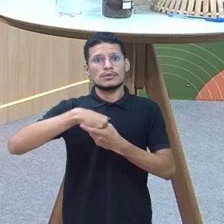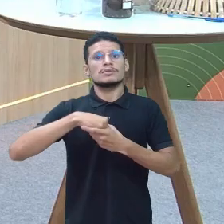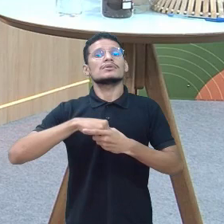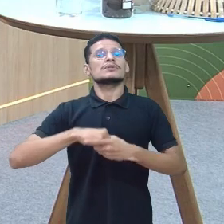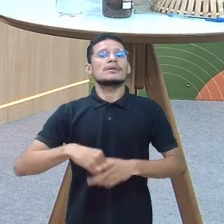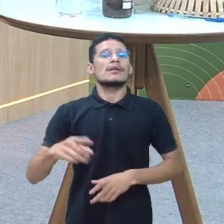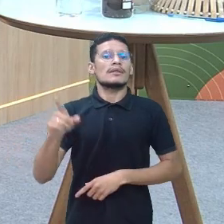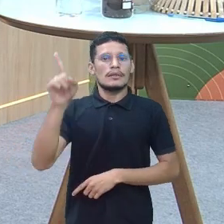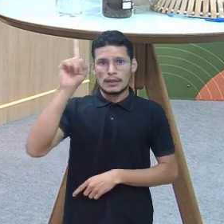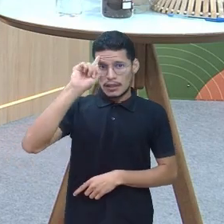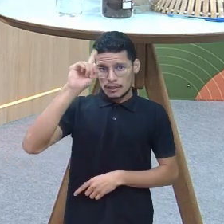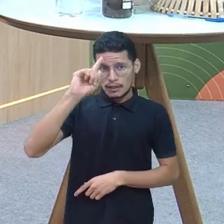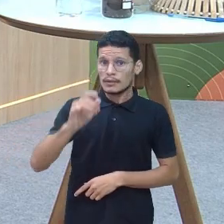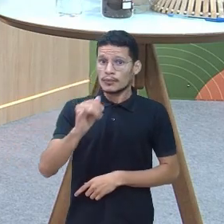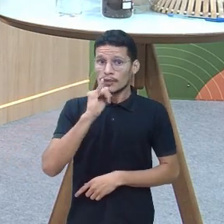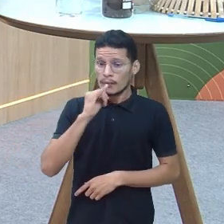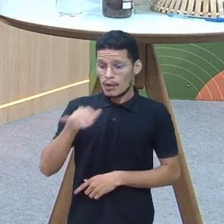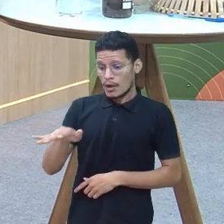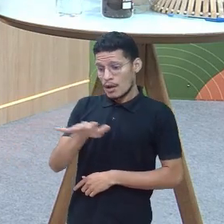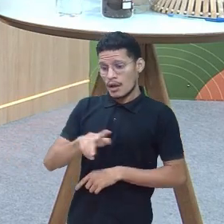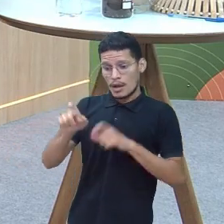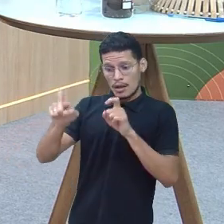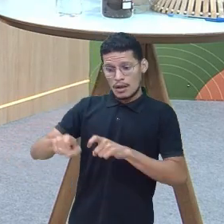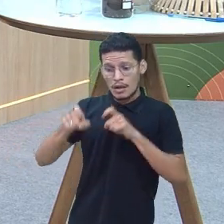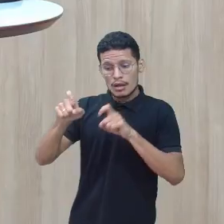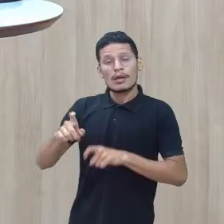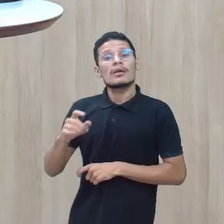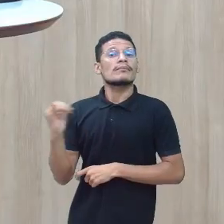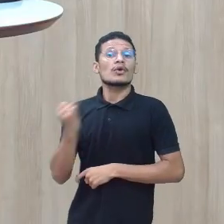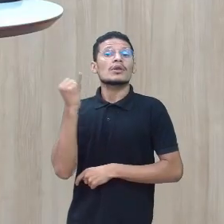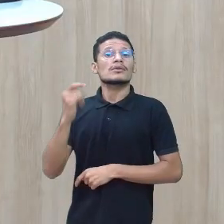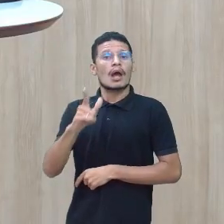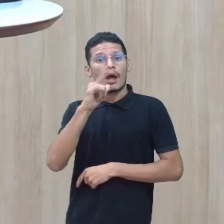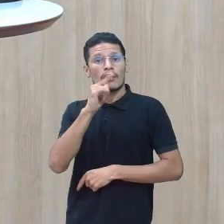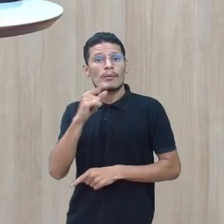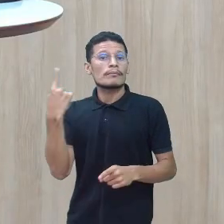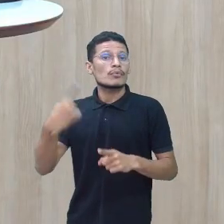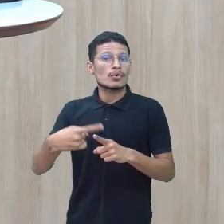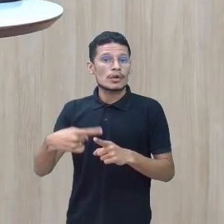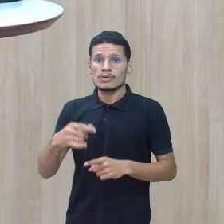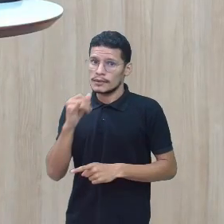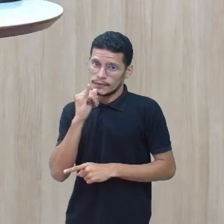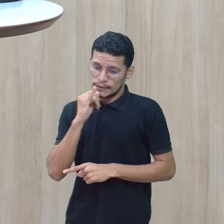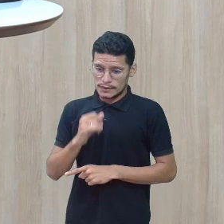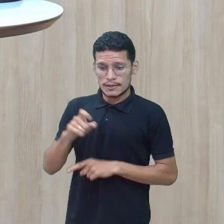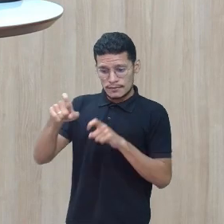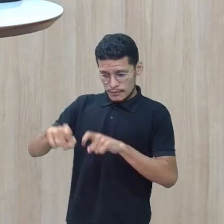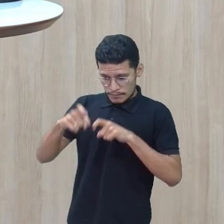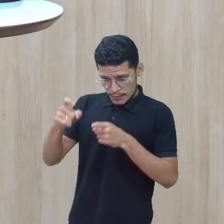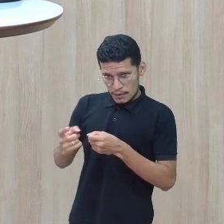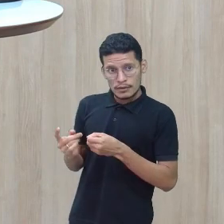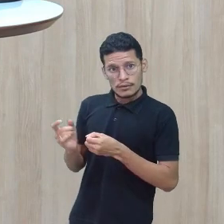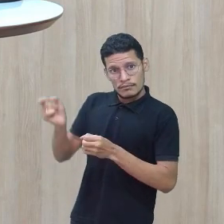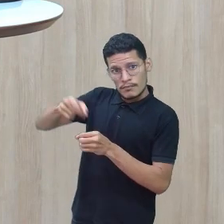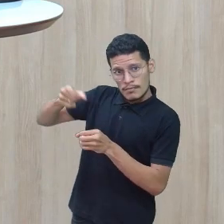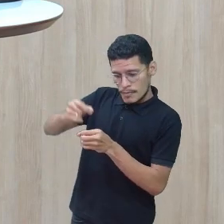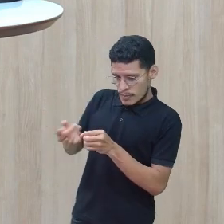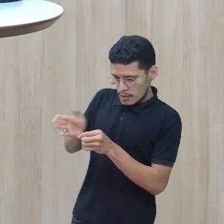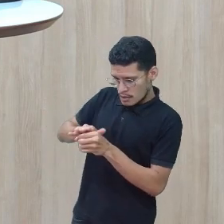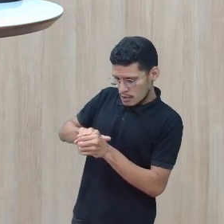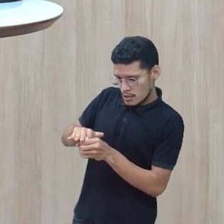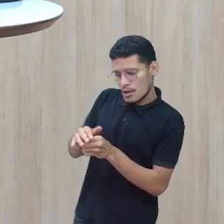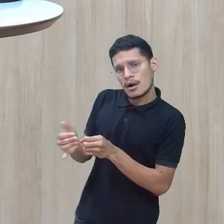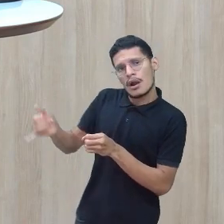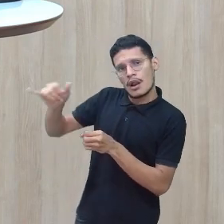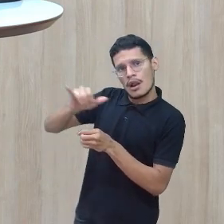água é muito importante. Por que a água é muito importante na agricultura? Porque ela faz com que os alimentos possam crescer de